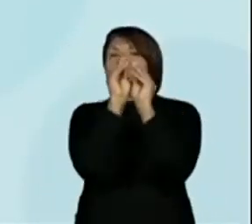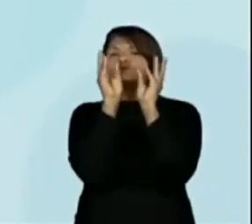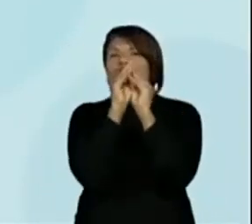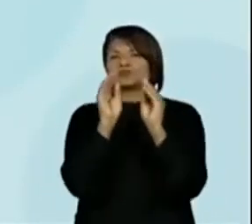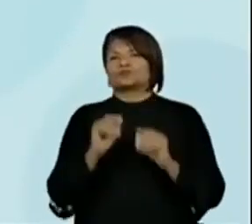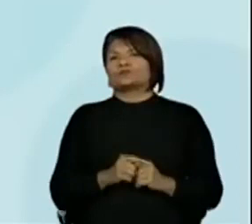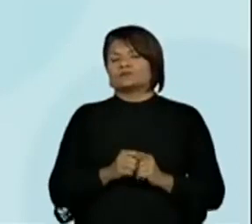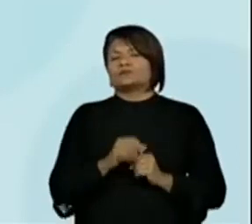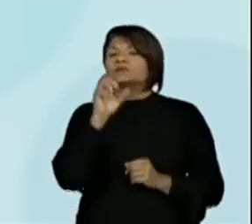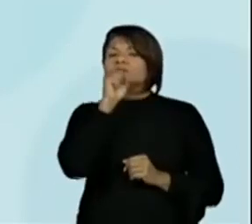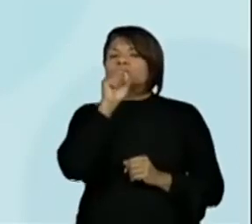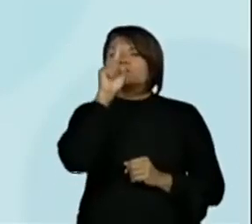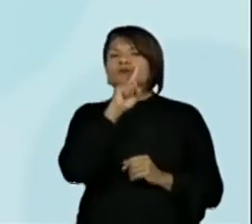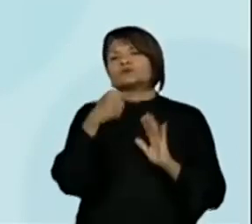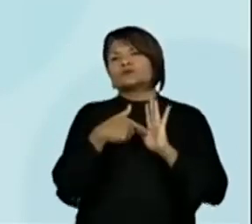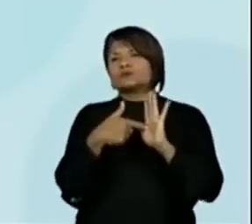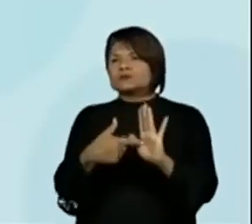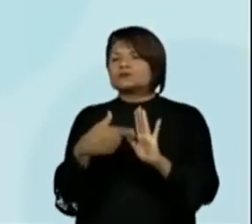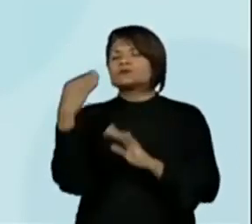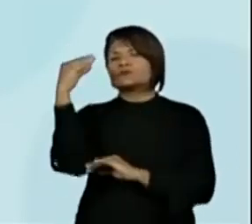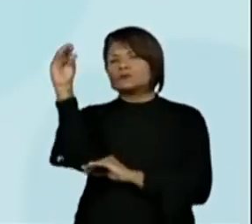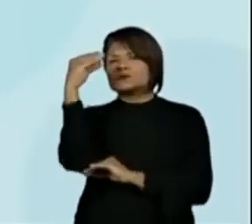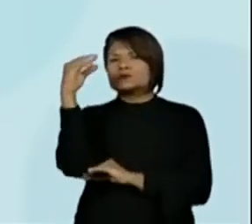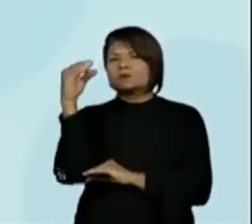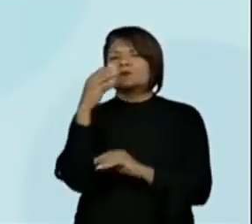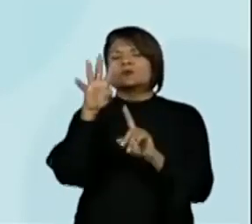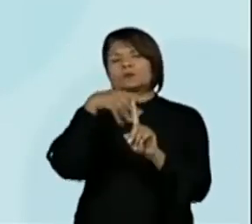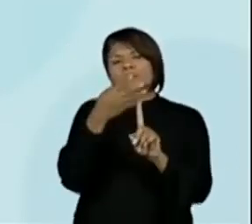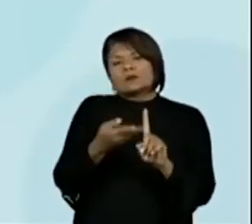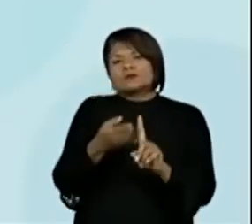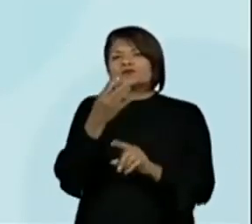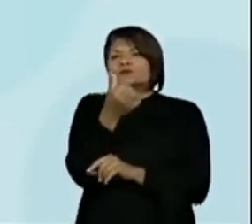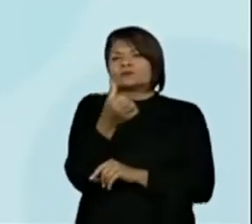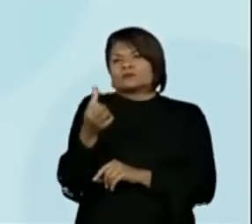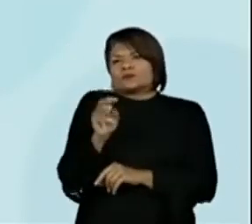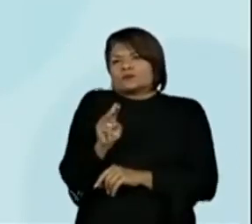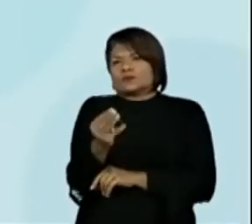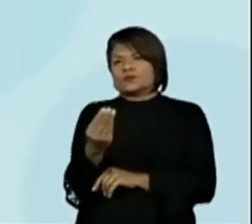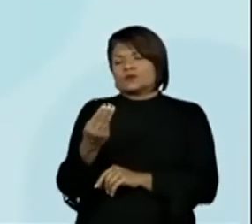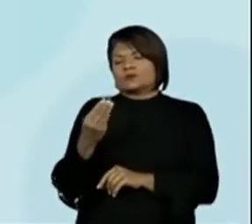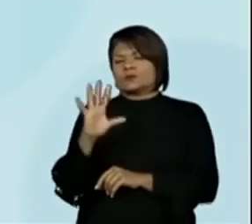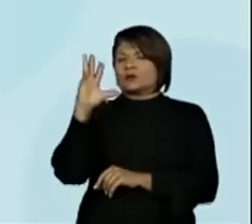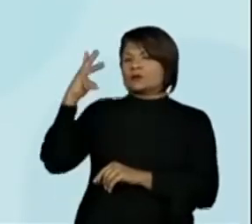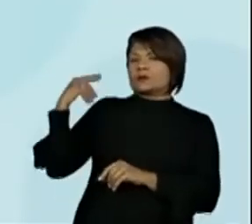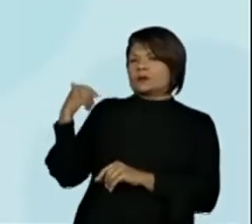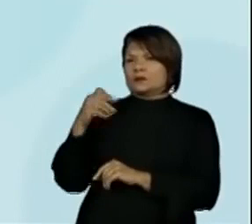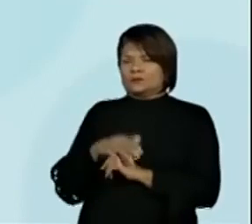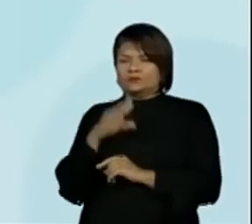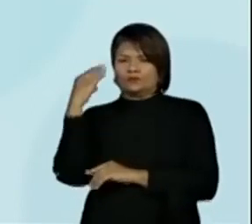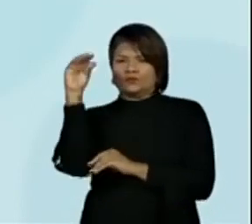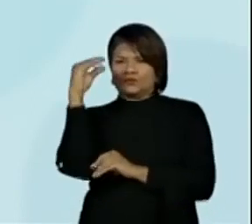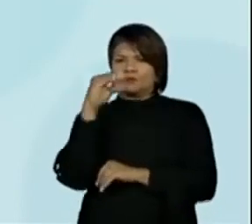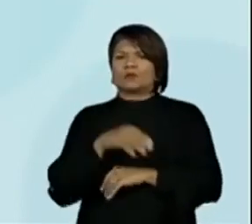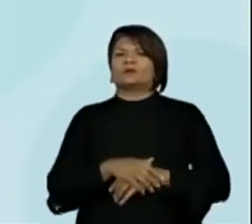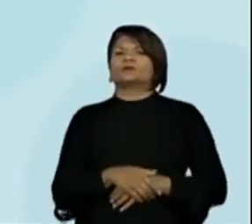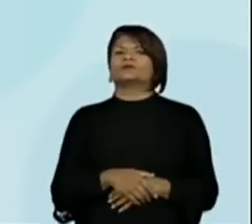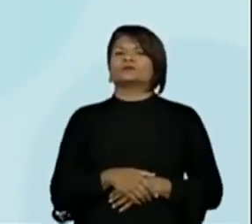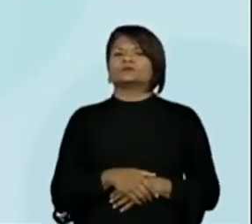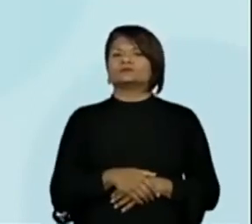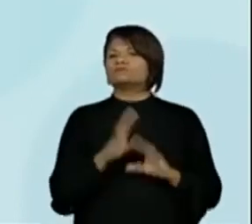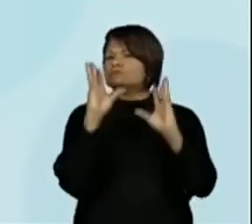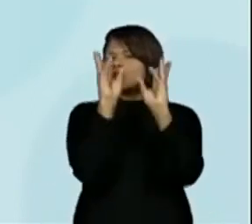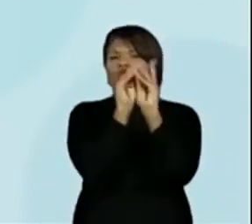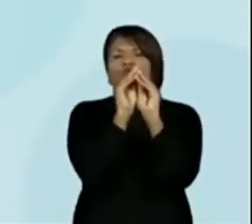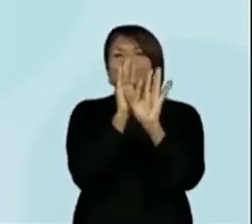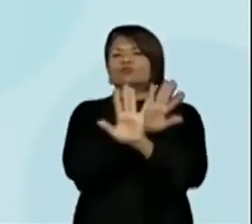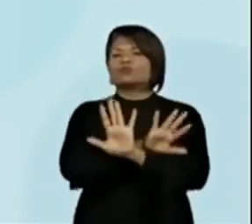em homenagem aos 66 milhões da era dos dinossauros. Está aqui, ó. Rede de shopping em São Paulo, em homenagem aos